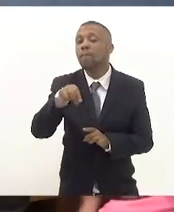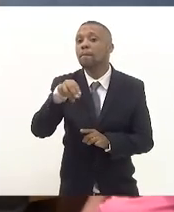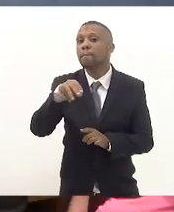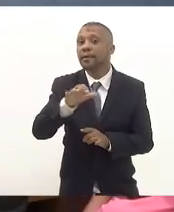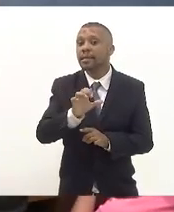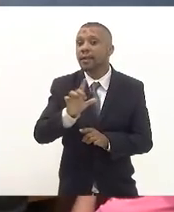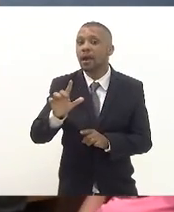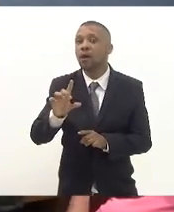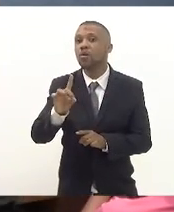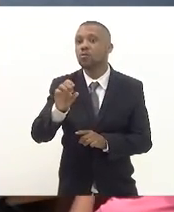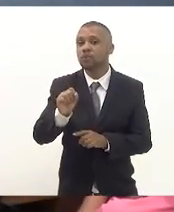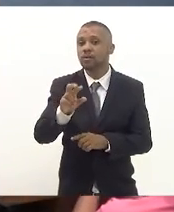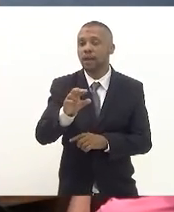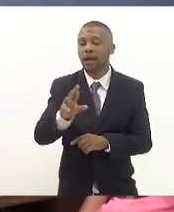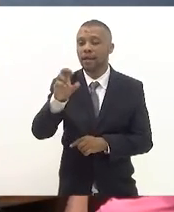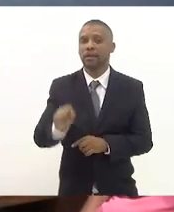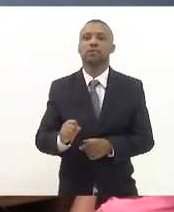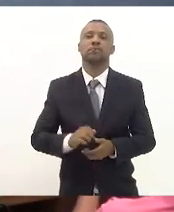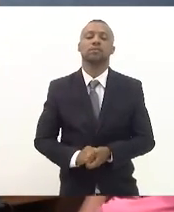Reis